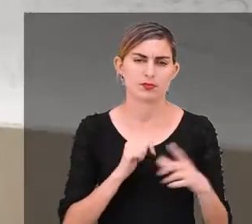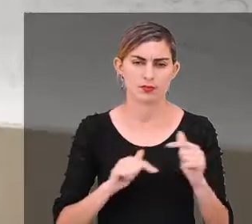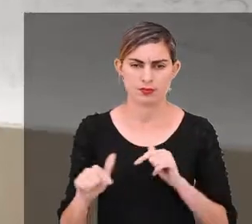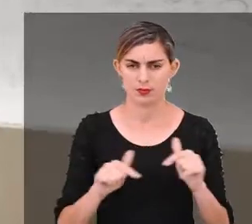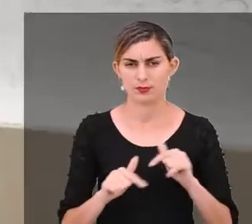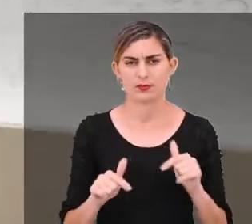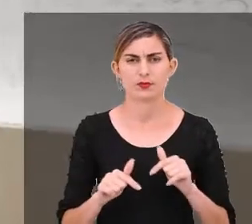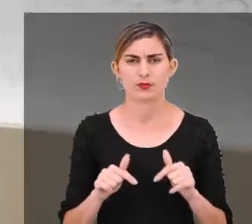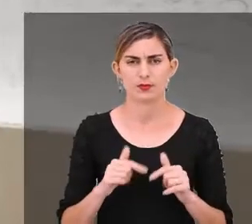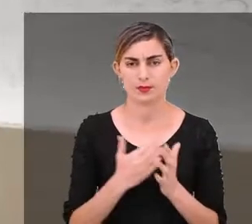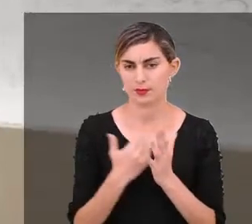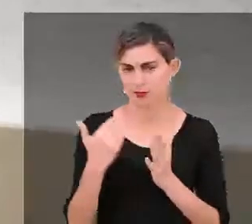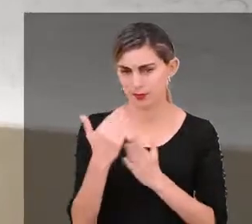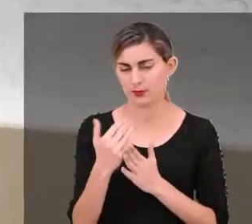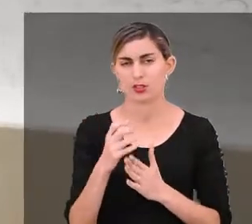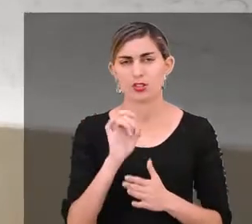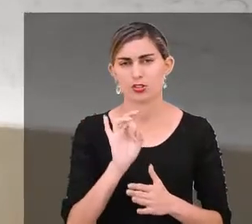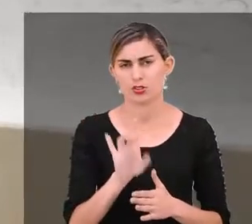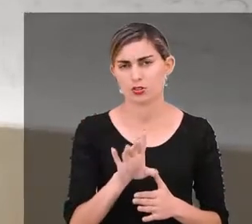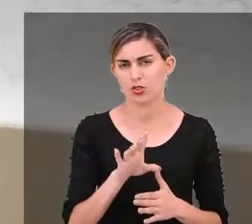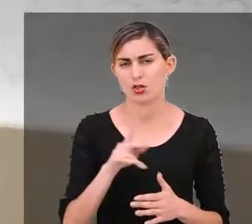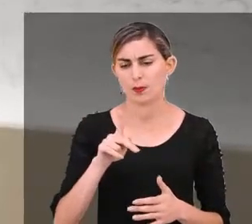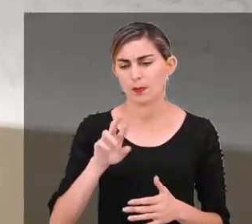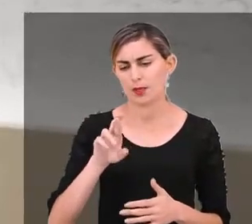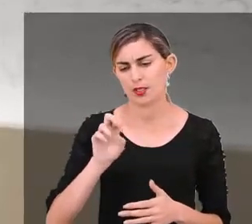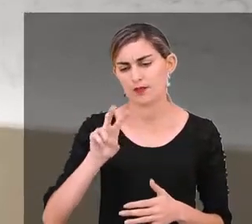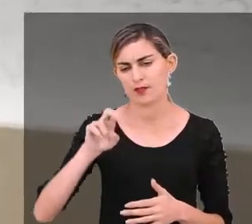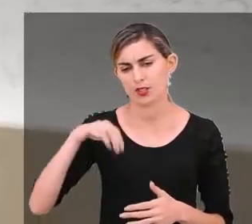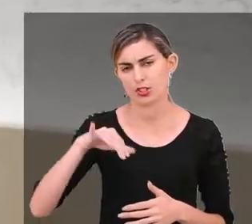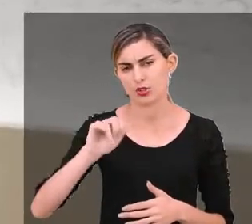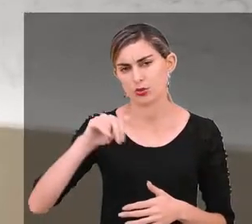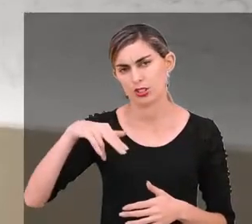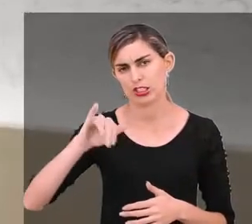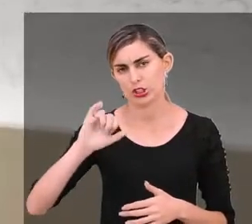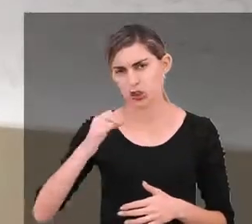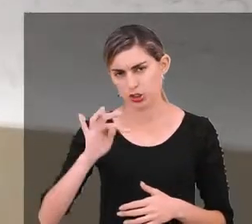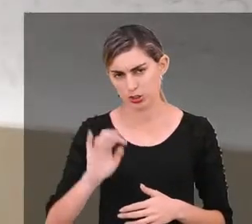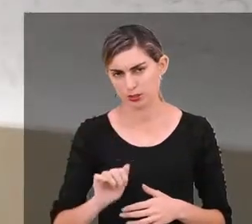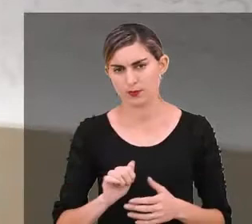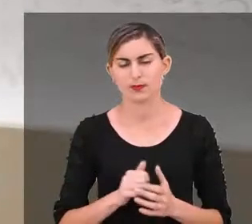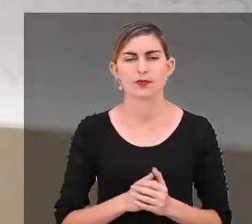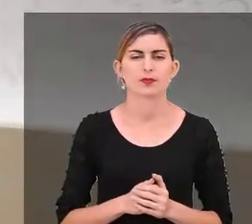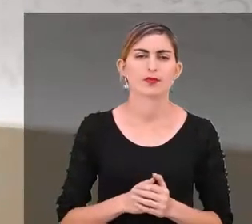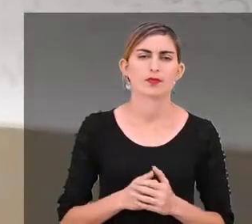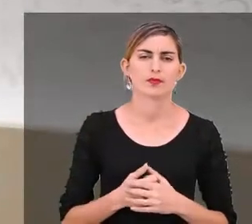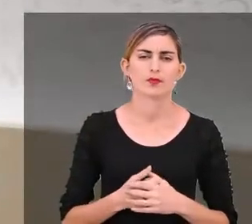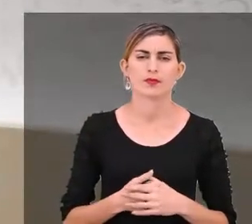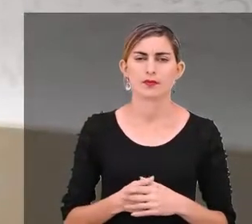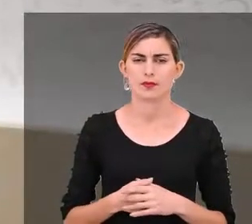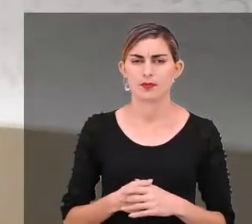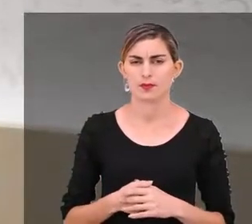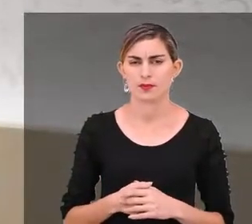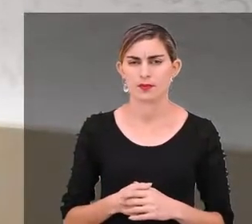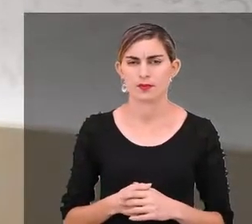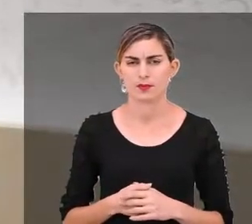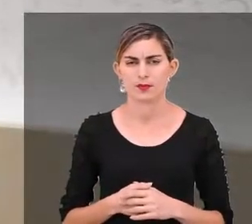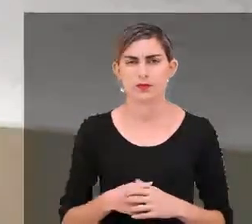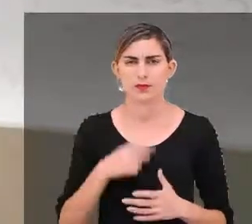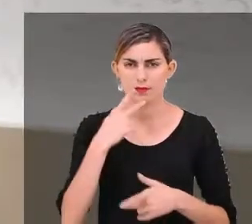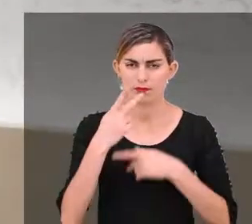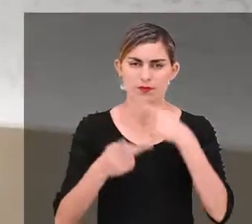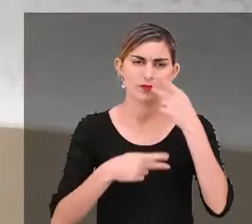do trabalhador, acima de tudo, ele deve ser um prevencionista, ok?